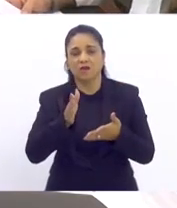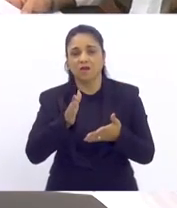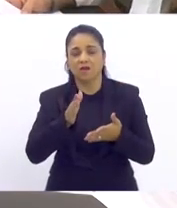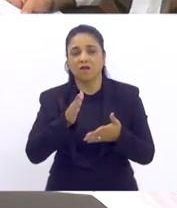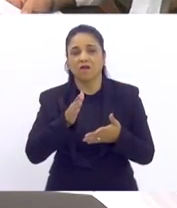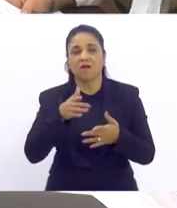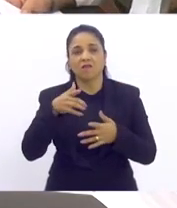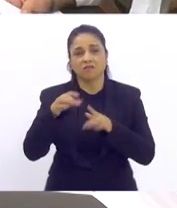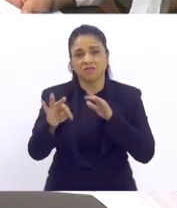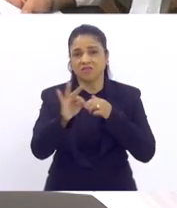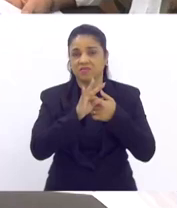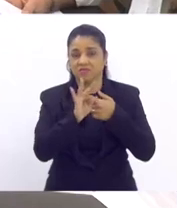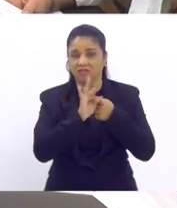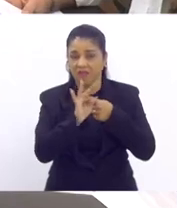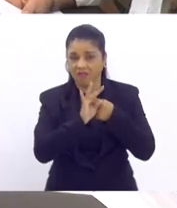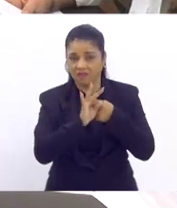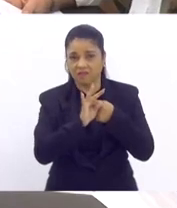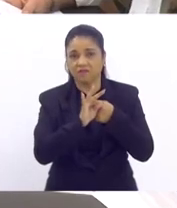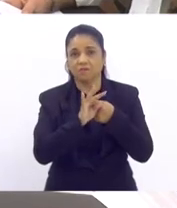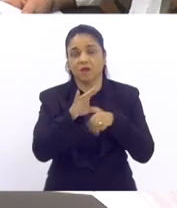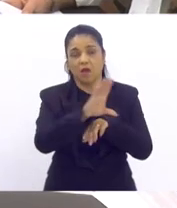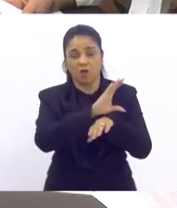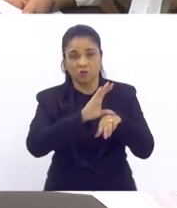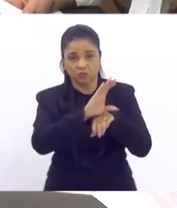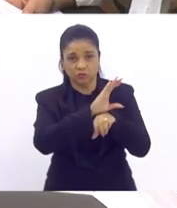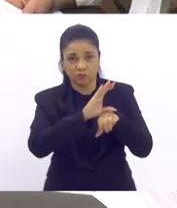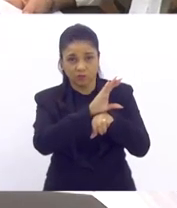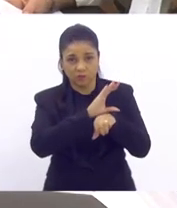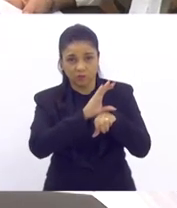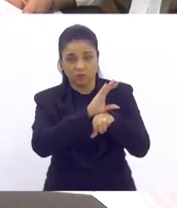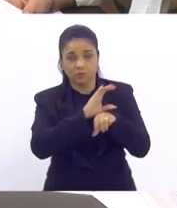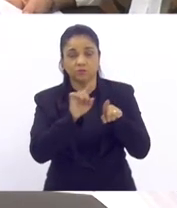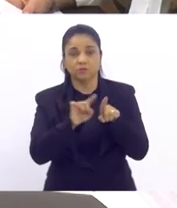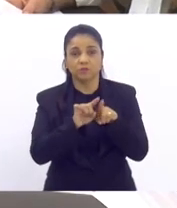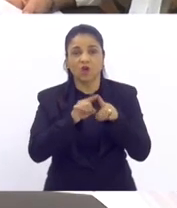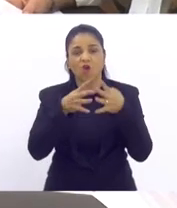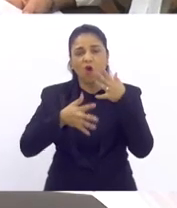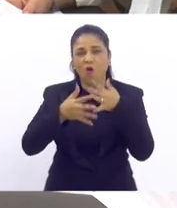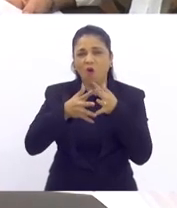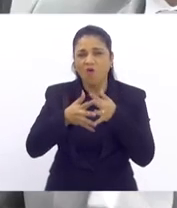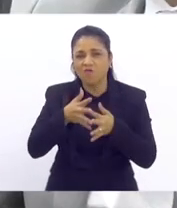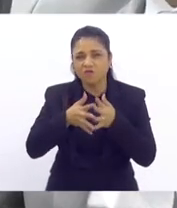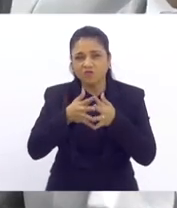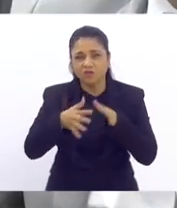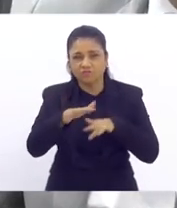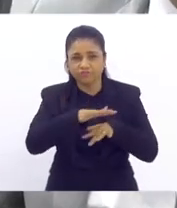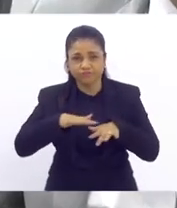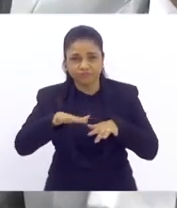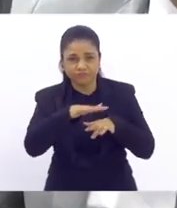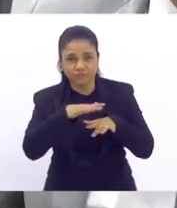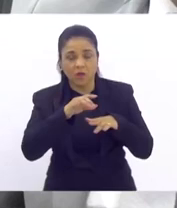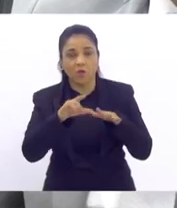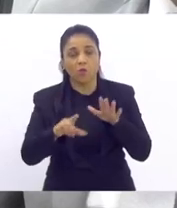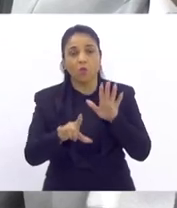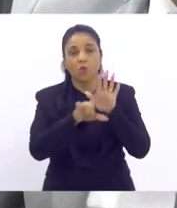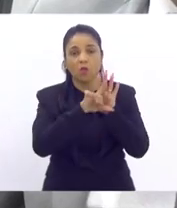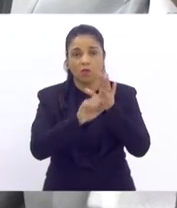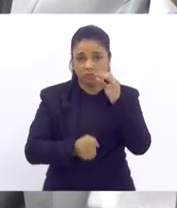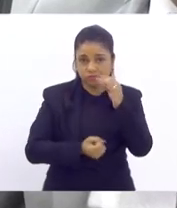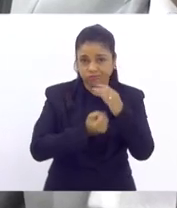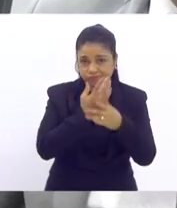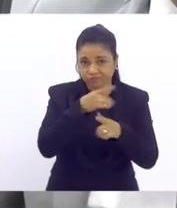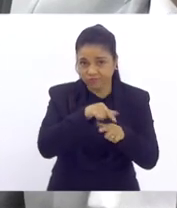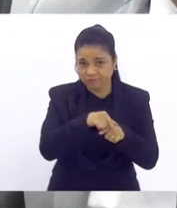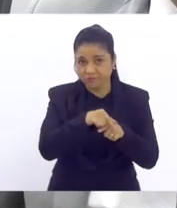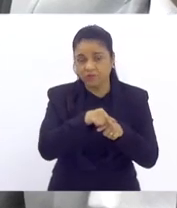técnica Incondicional porque se adentraram a uma confusão generalizada não pretendeu o autor da Lei fazer